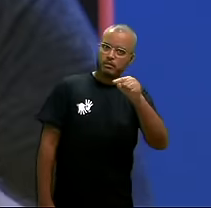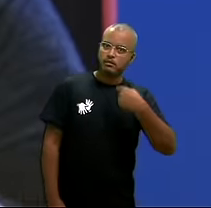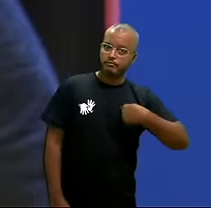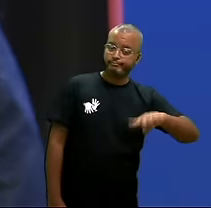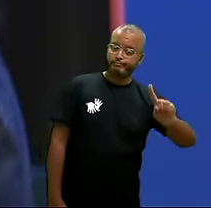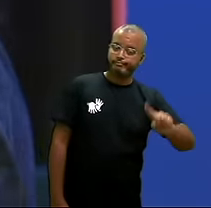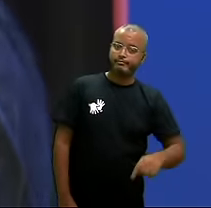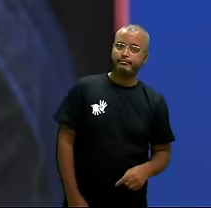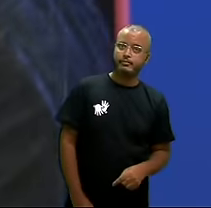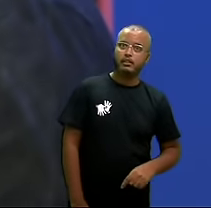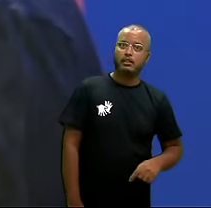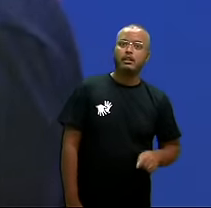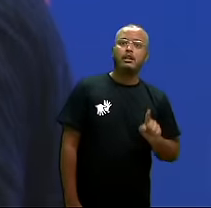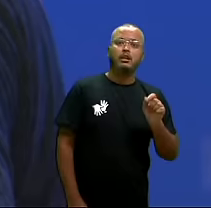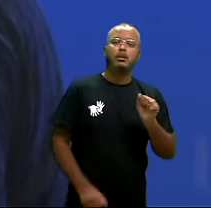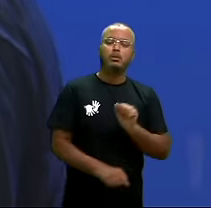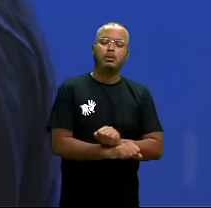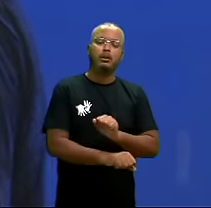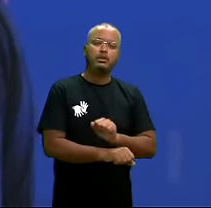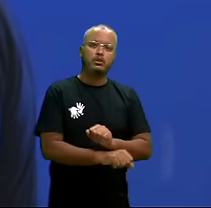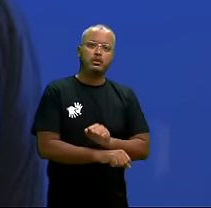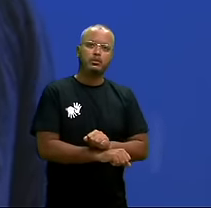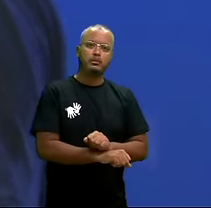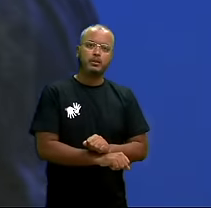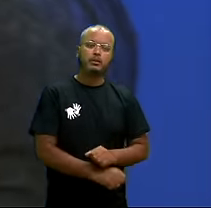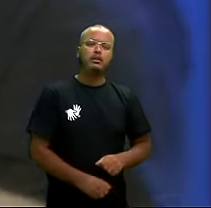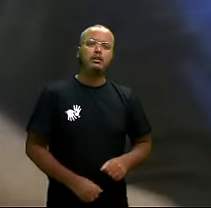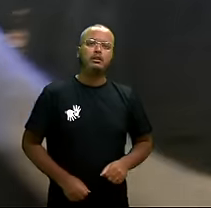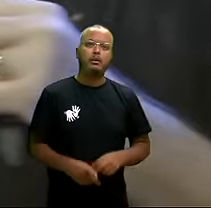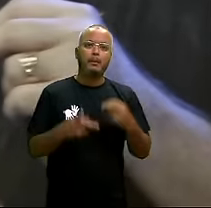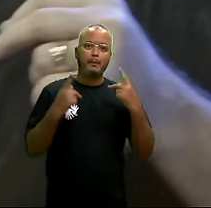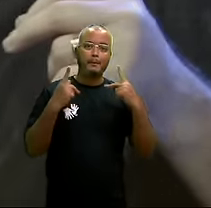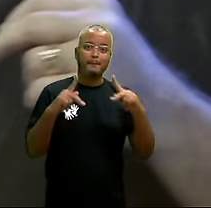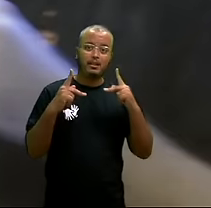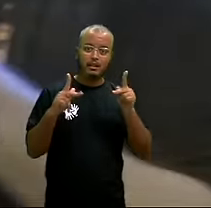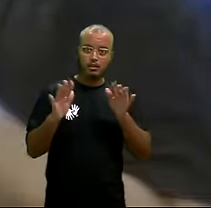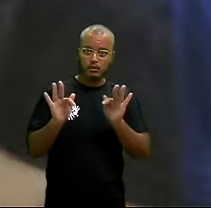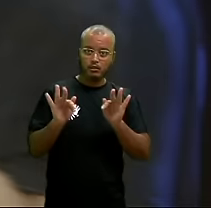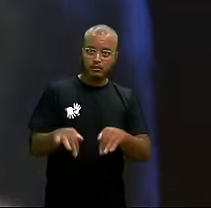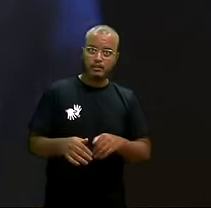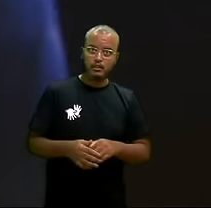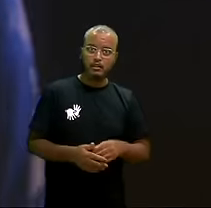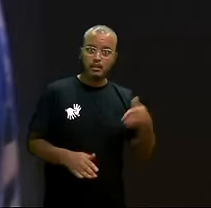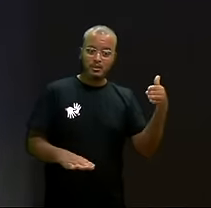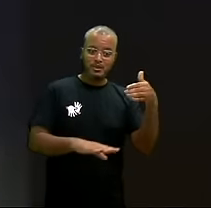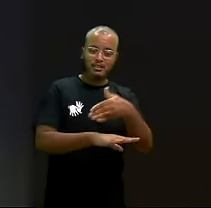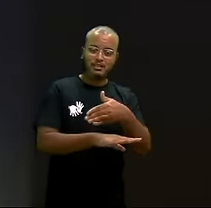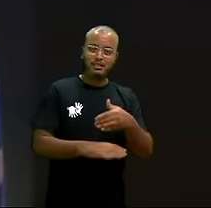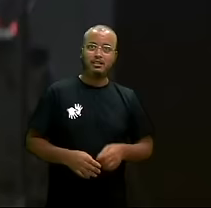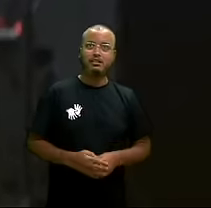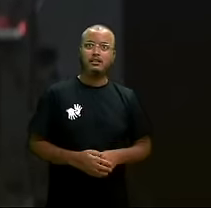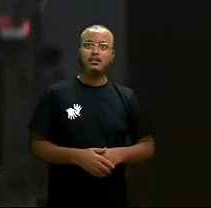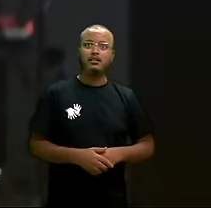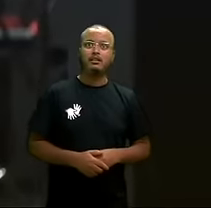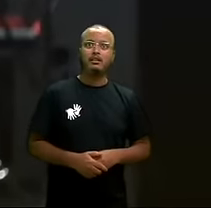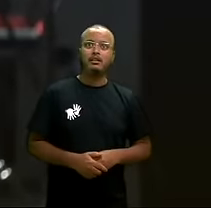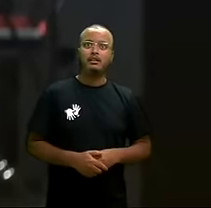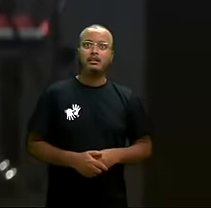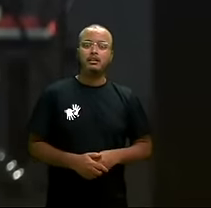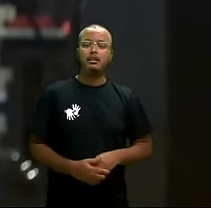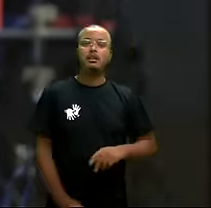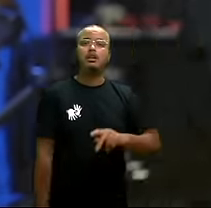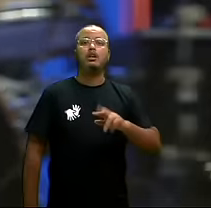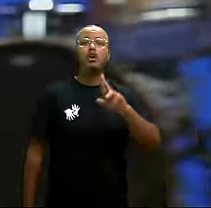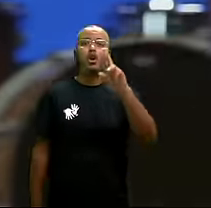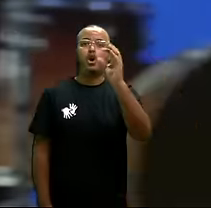Aí eu tô lá no camarim. Aí o cara falou: ó, daqui a pouco é você, o pregador tá acabando já. Eu entrei no ginásio, quando eu entrei, irmão, quem que tava pregando? Rony